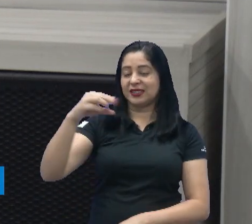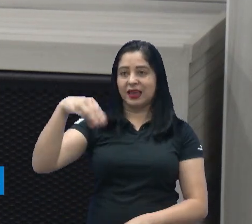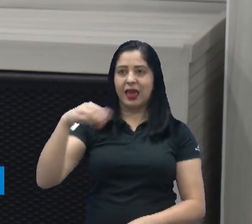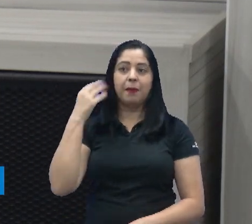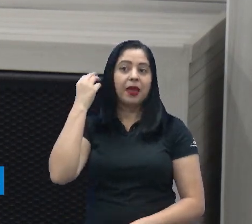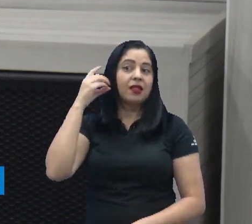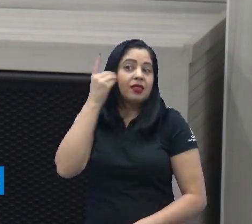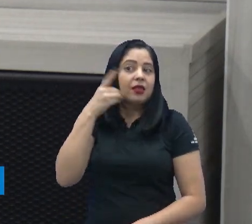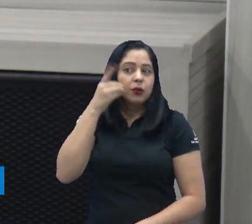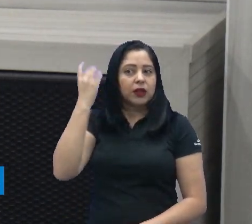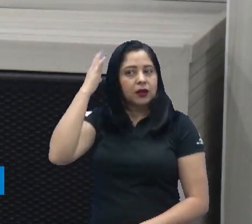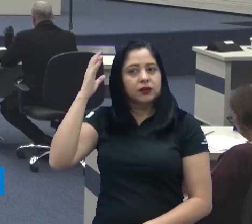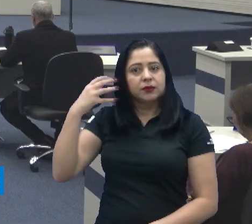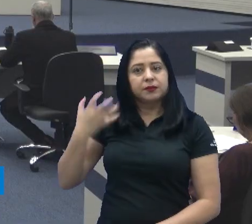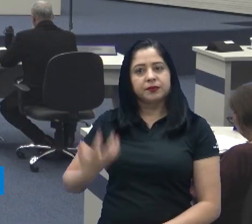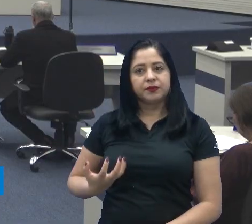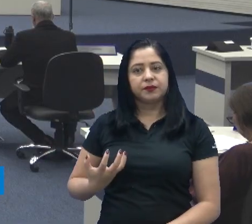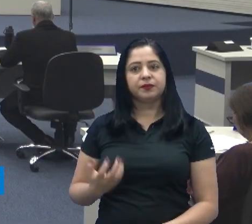Guiar.